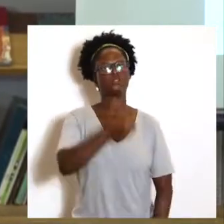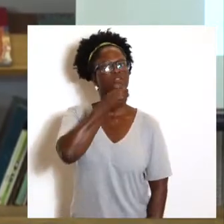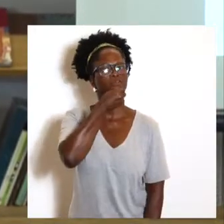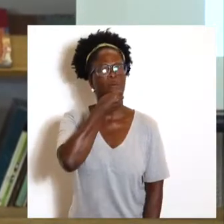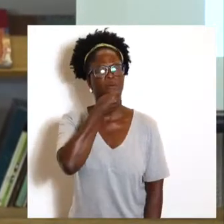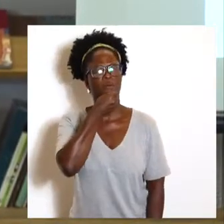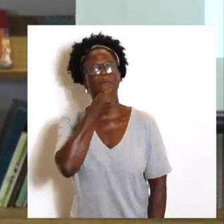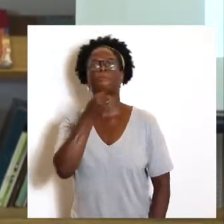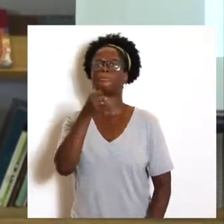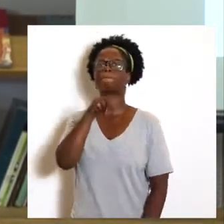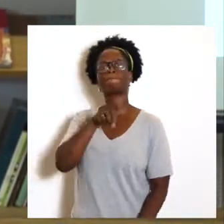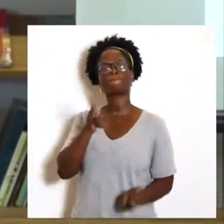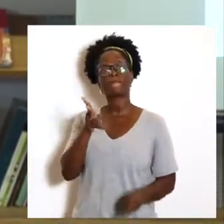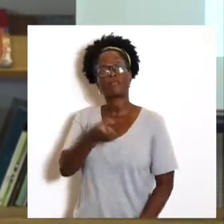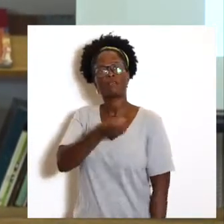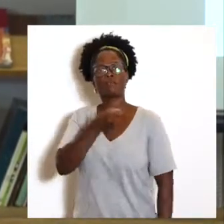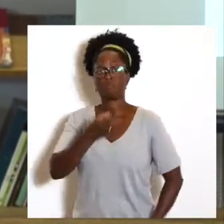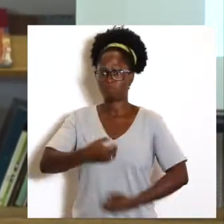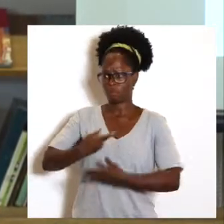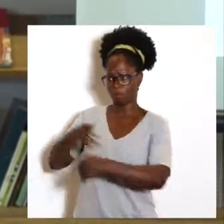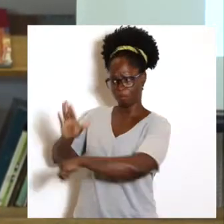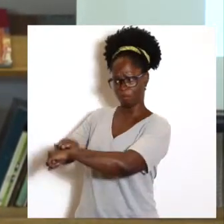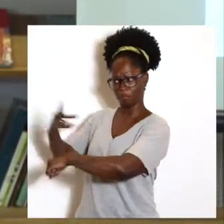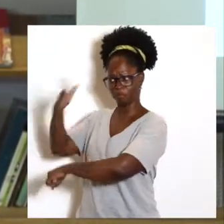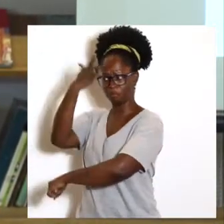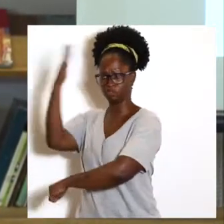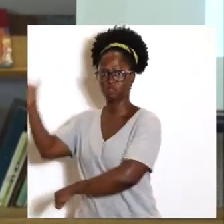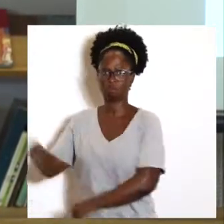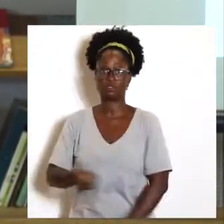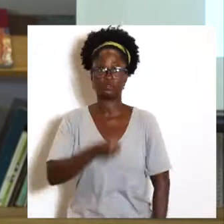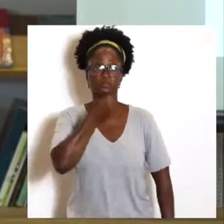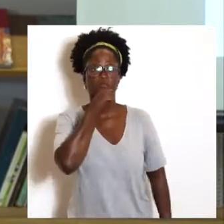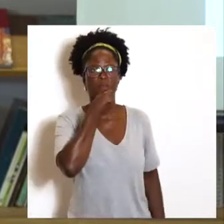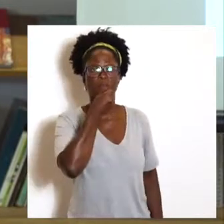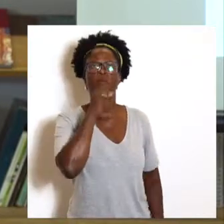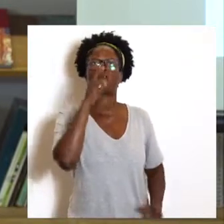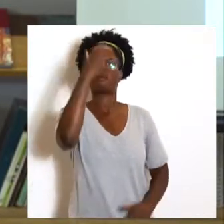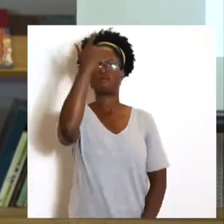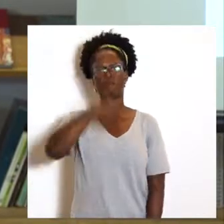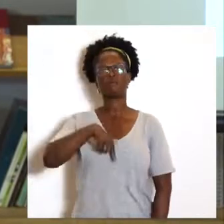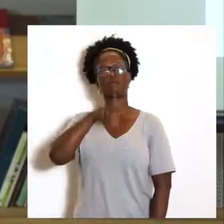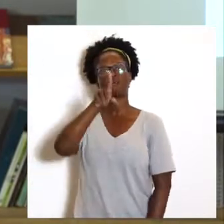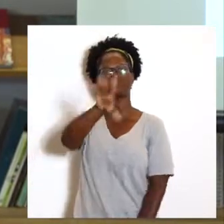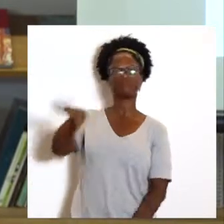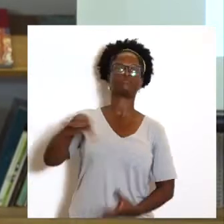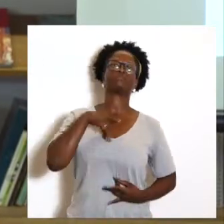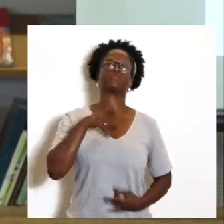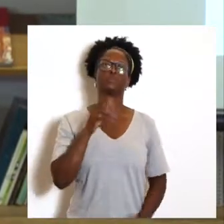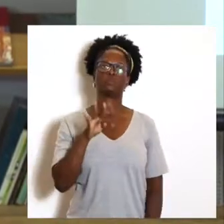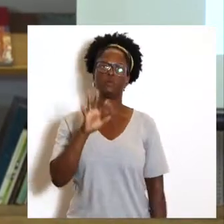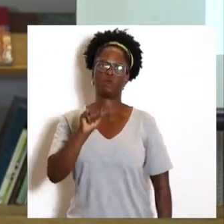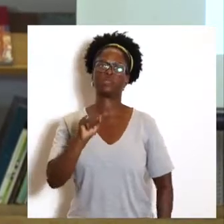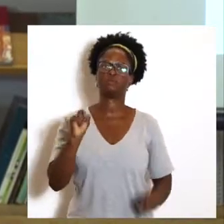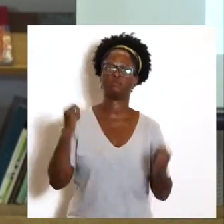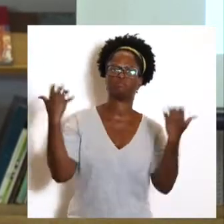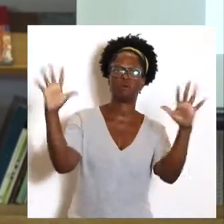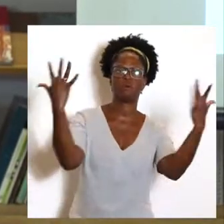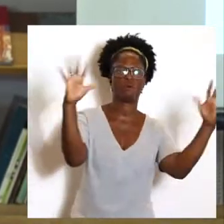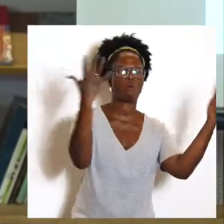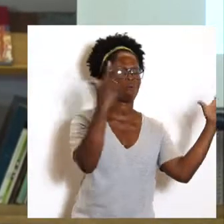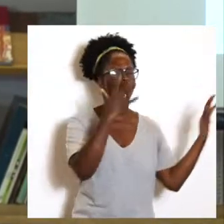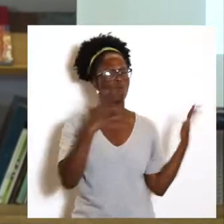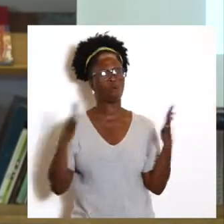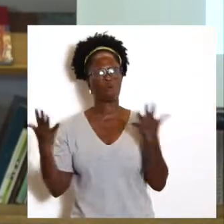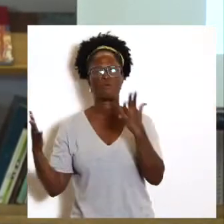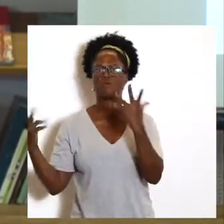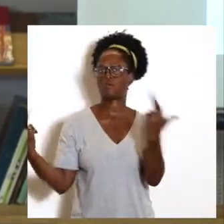poema mesmo que esse poema não seja seu apresentado como poeta e aplaudido como todos os outros naquela